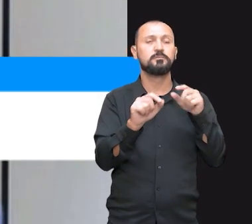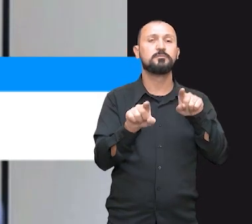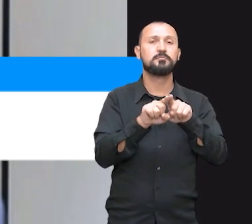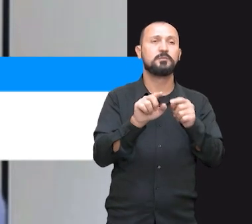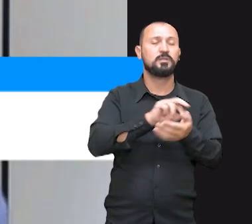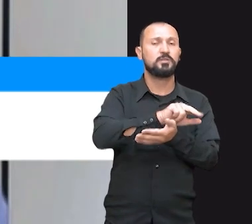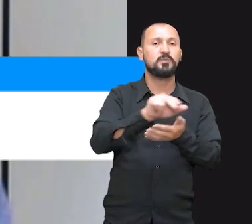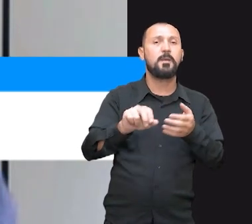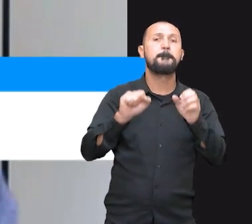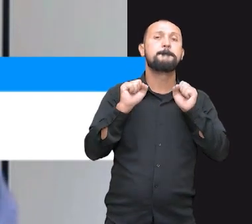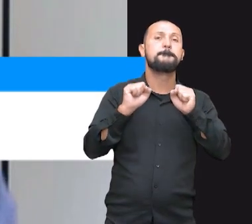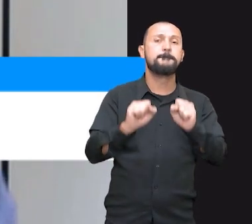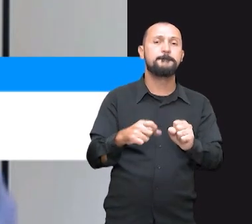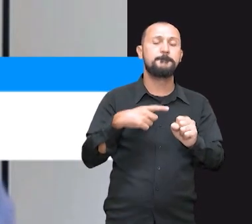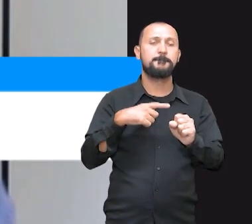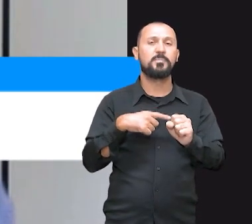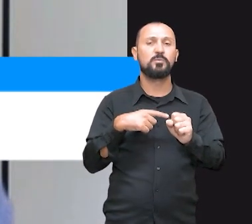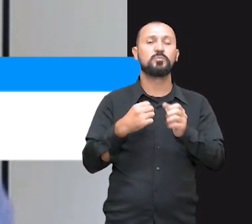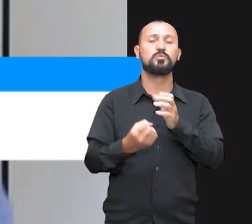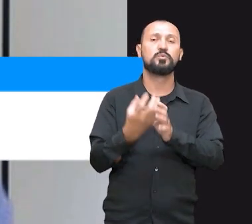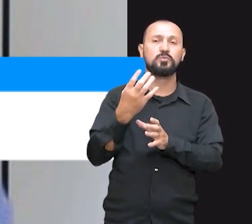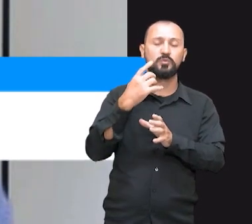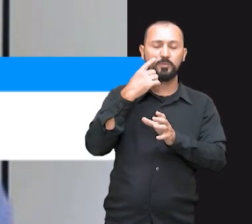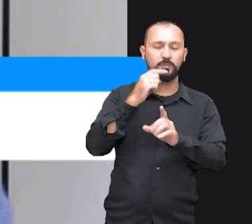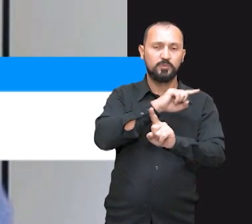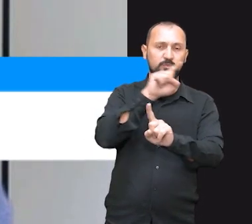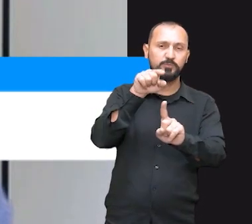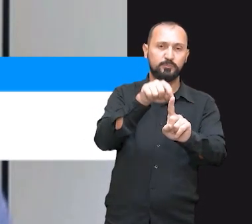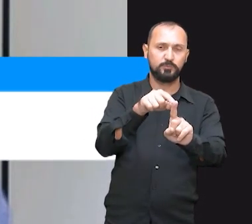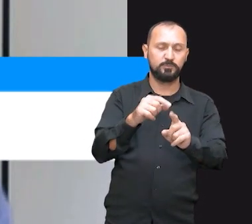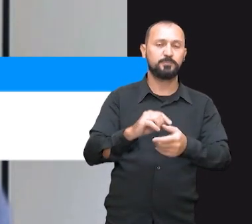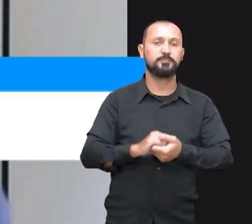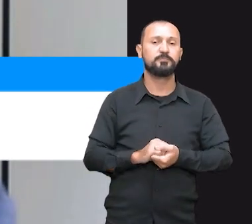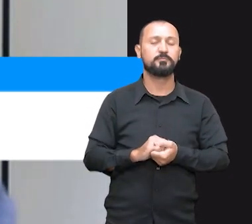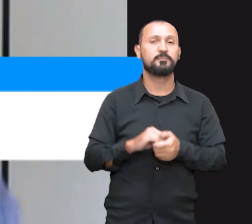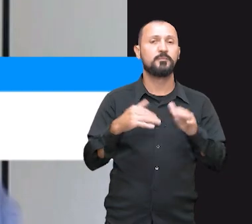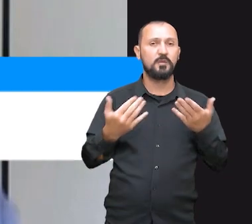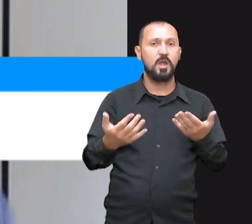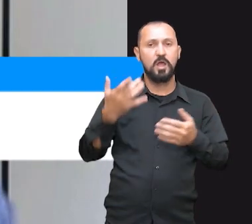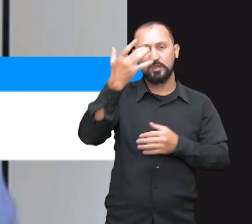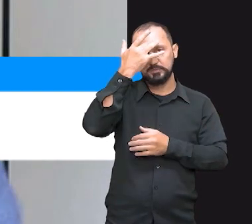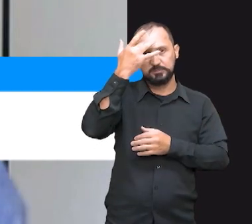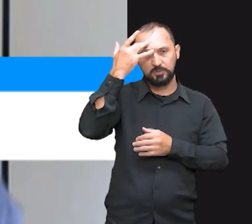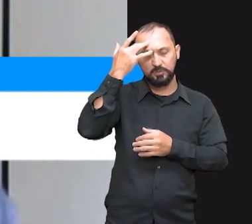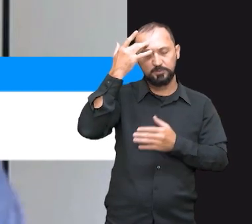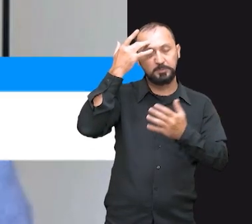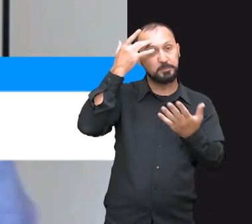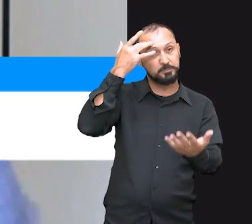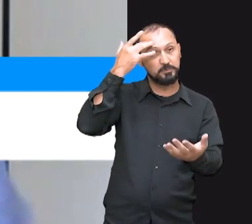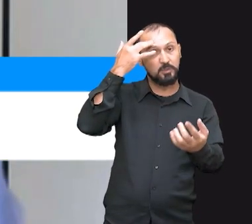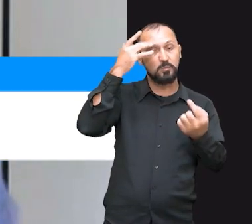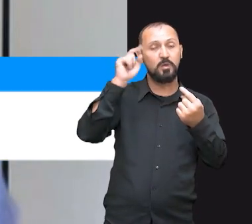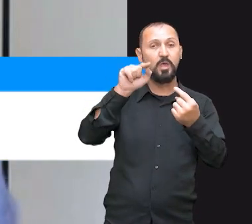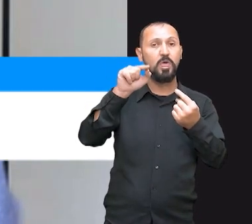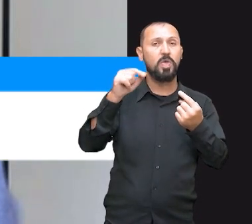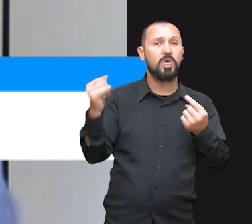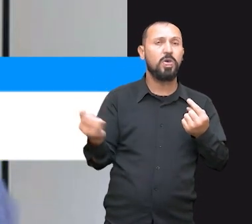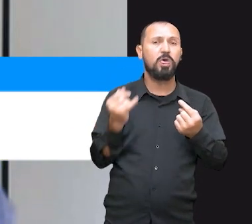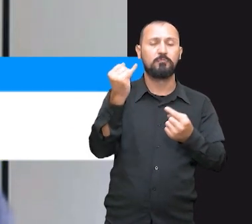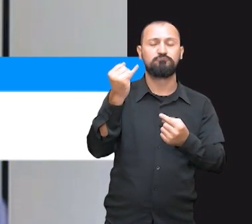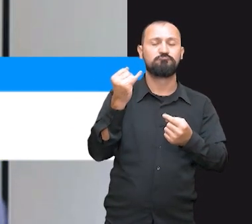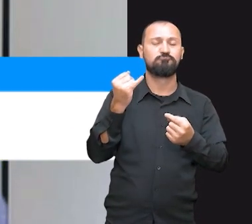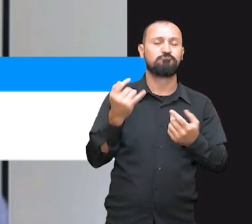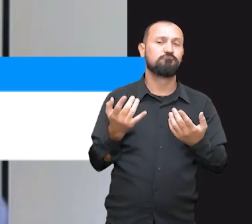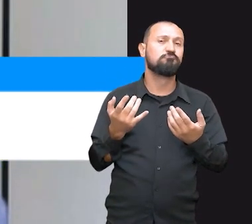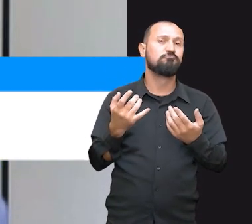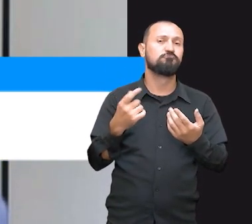órgãos responsáveis, além de outros que poderão ser instituídos para essa finalidade específica. Aliás, a saúde mental